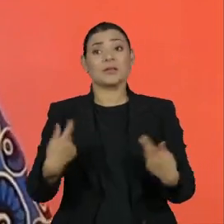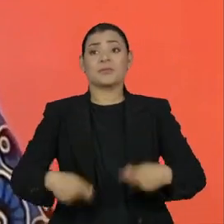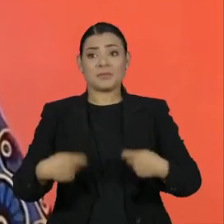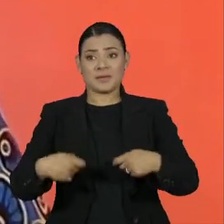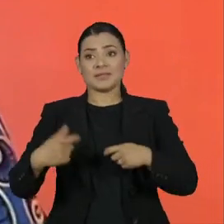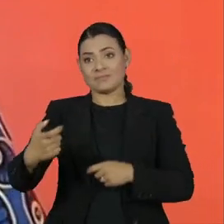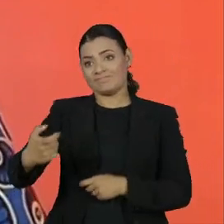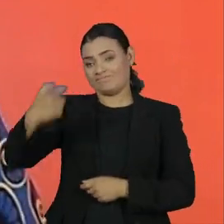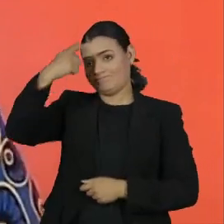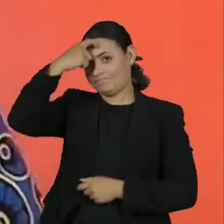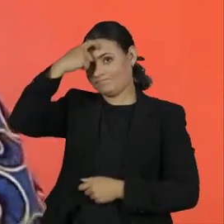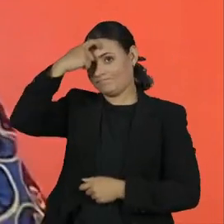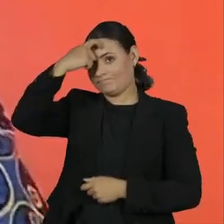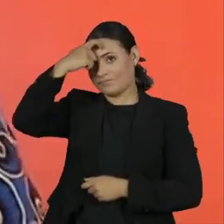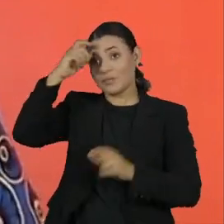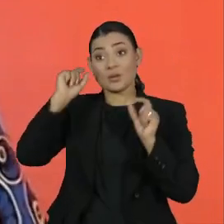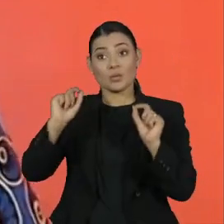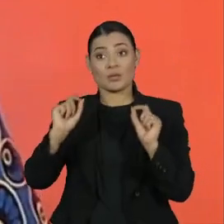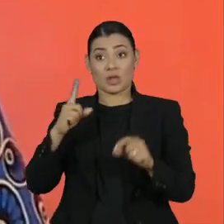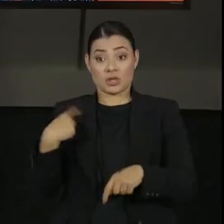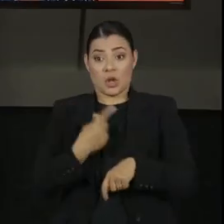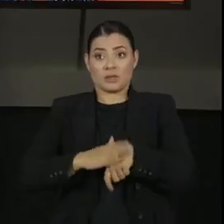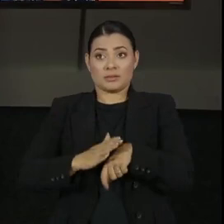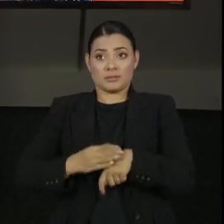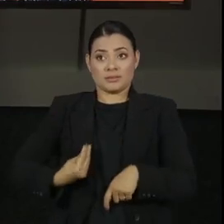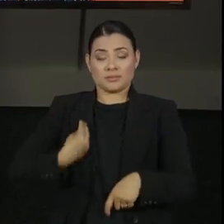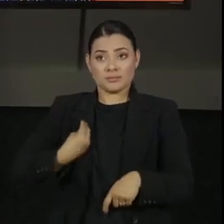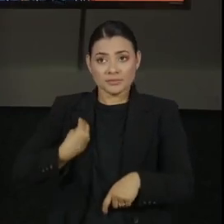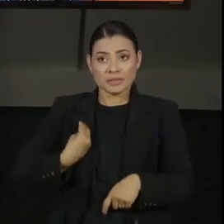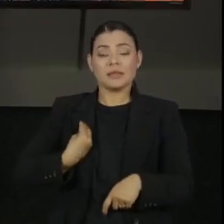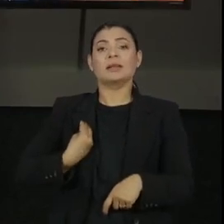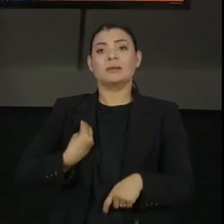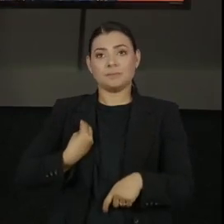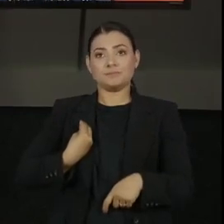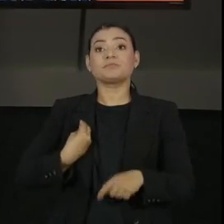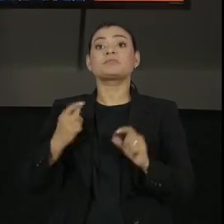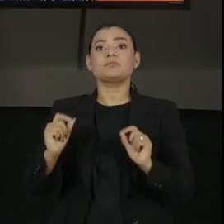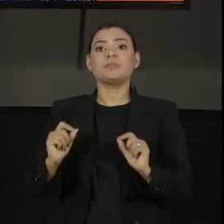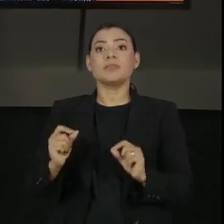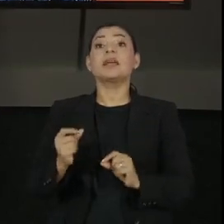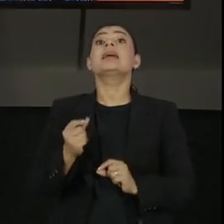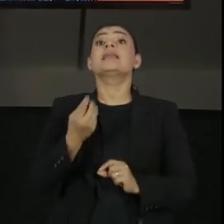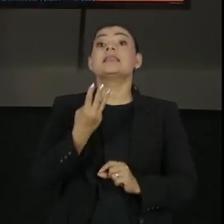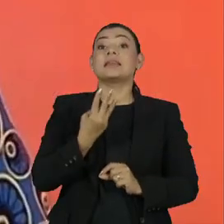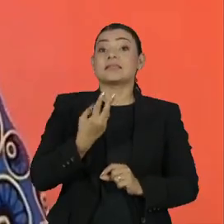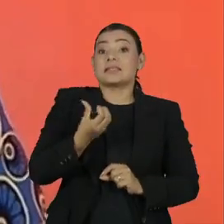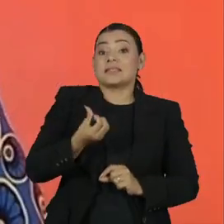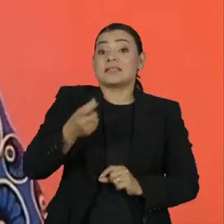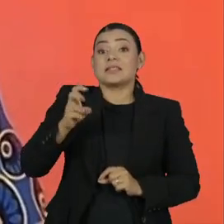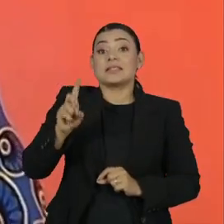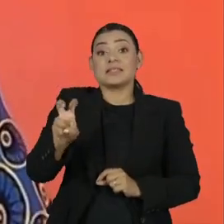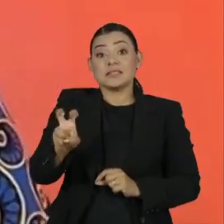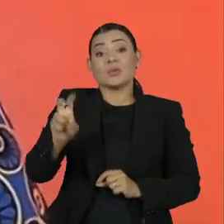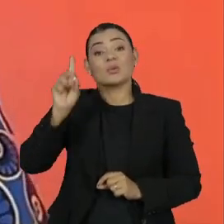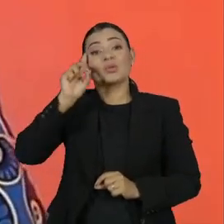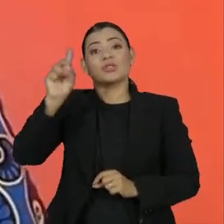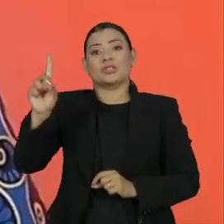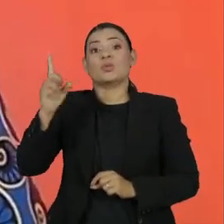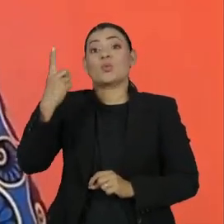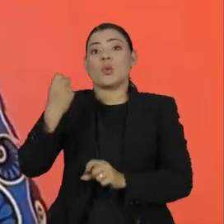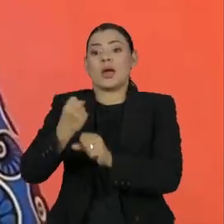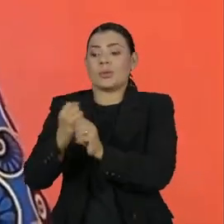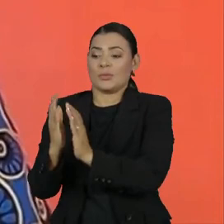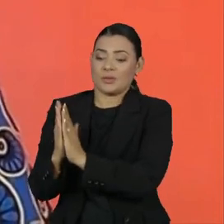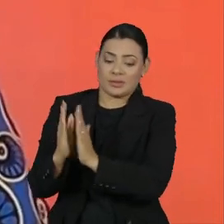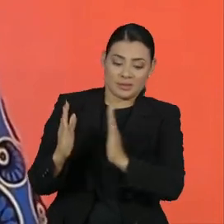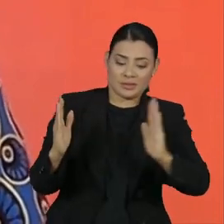uma consciência muito grande de que o nosso dia ele acontece 365 dias do ano. E ter essa